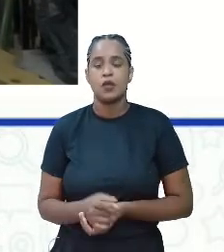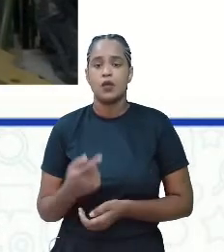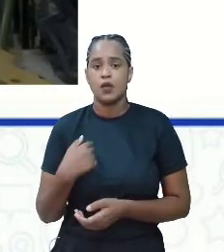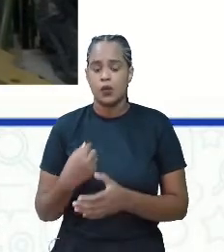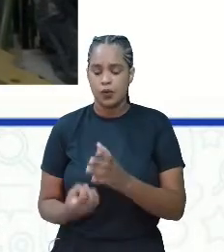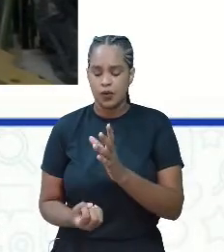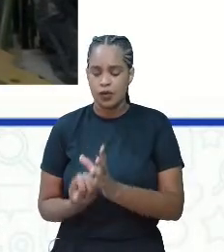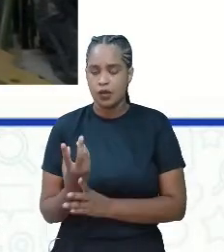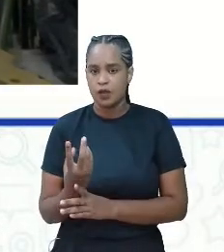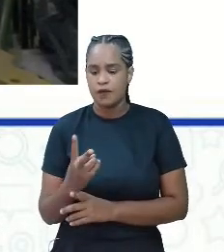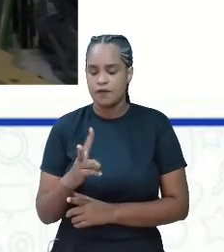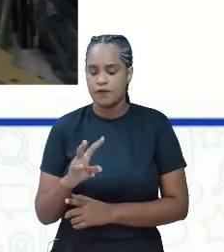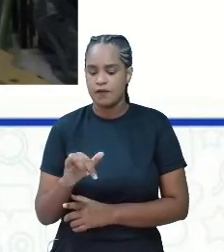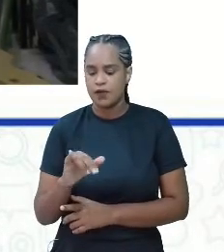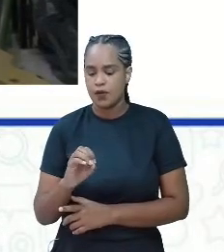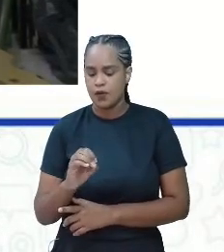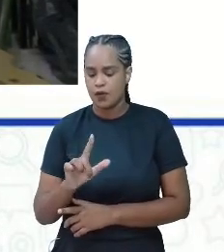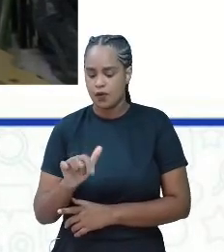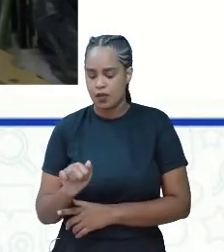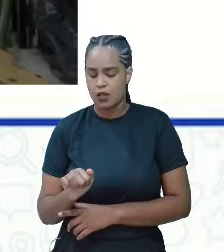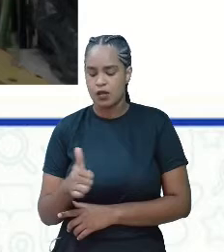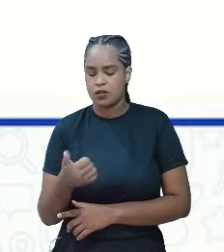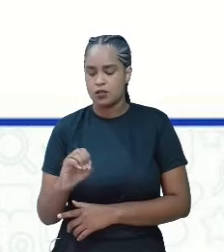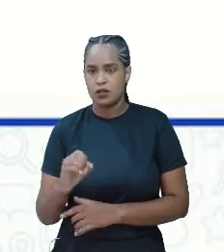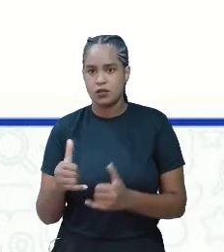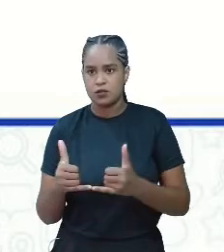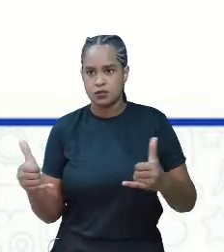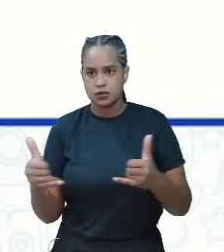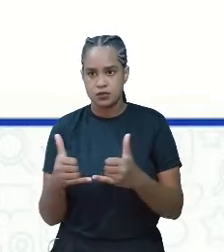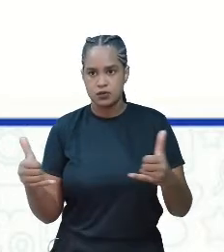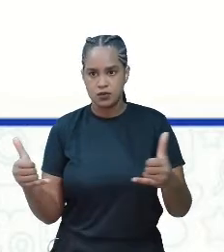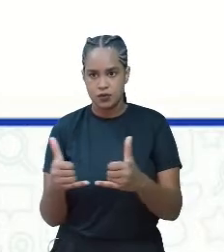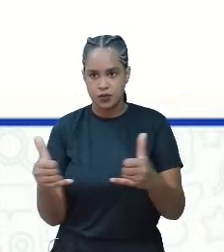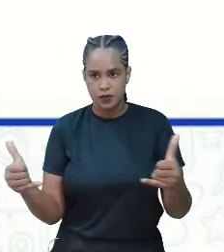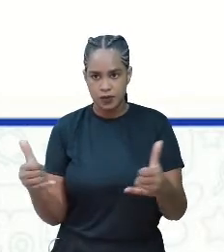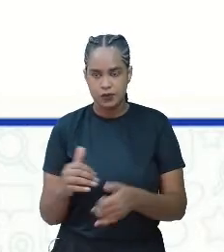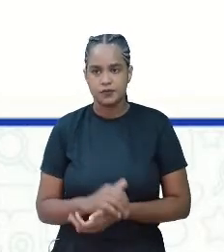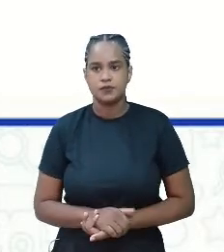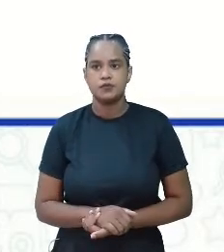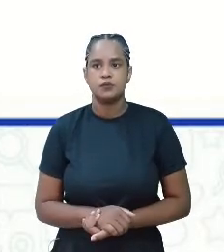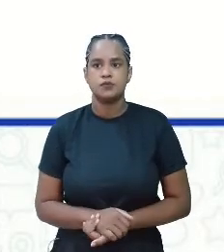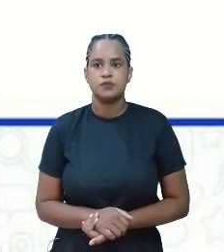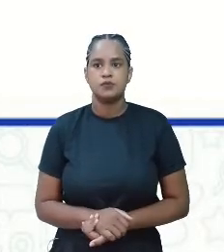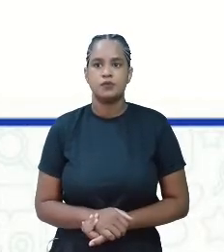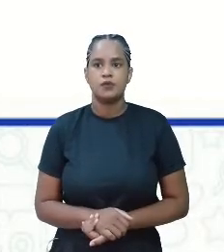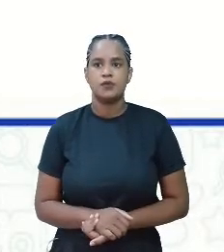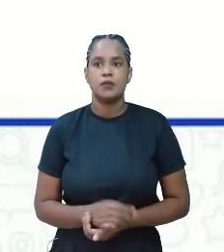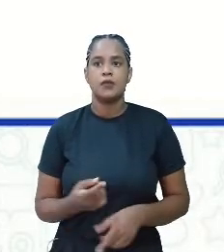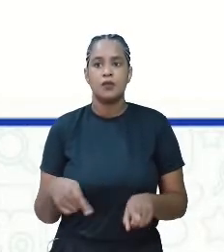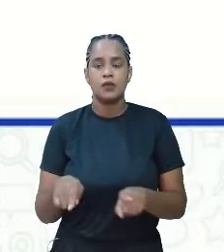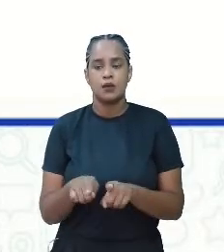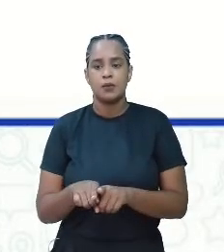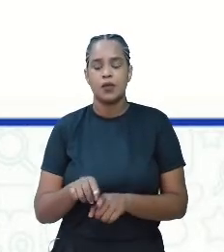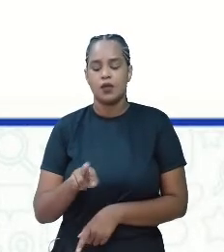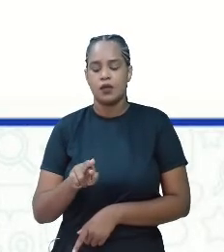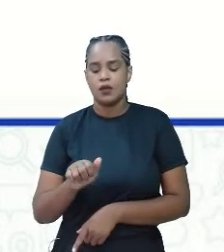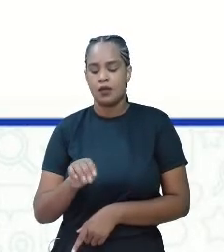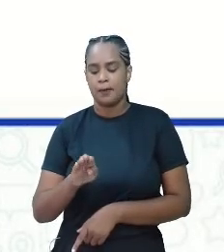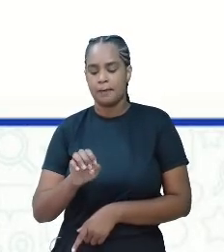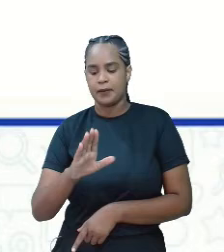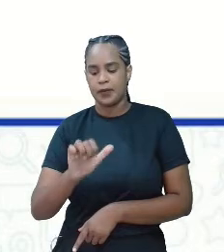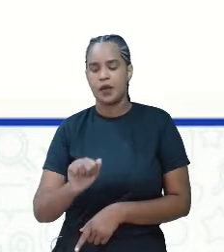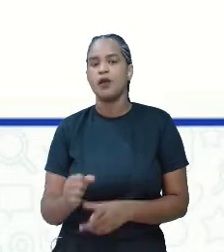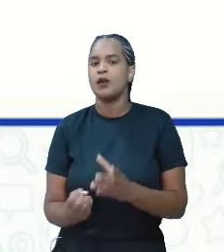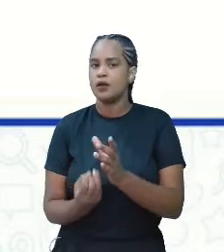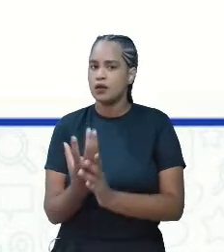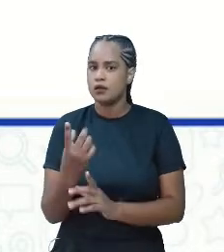10 cordas que eu fiz. Depois veio um violino uma rabeca que eu fiz passar os pianos, levar para o Rock in Rio,